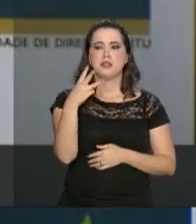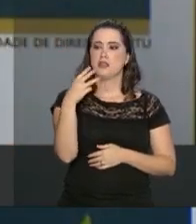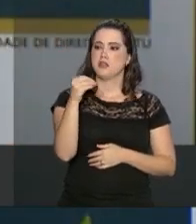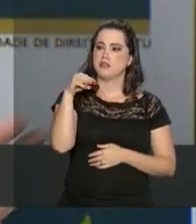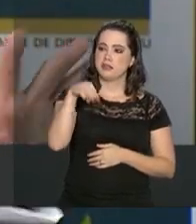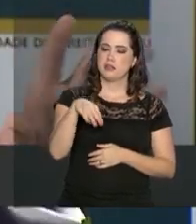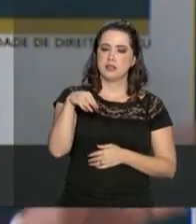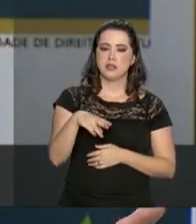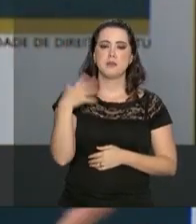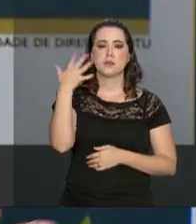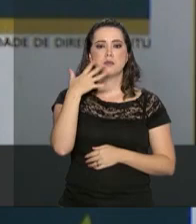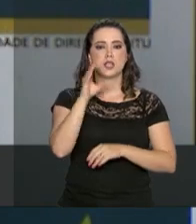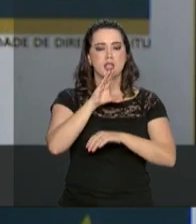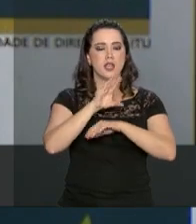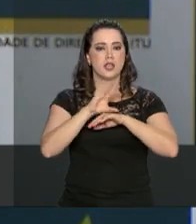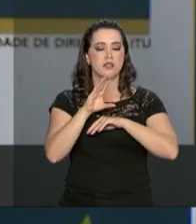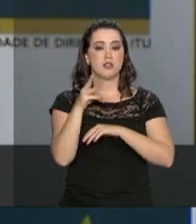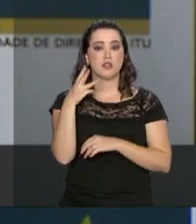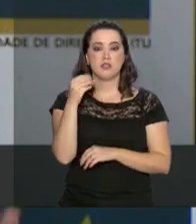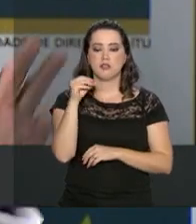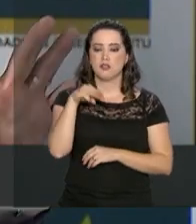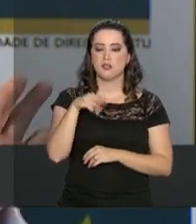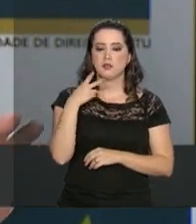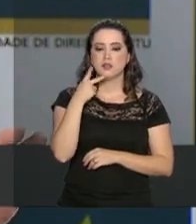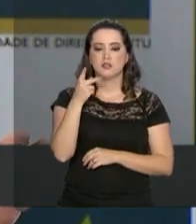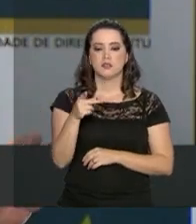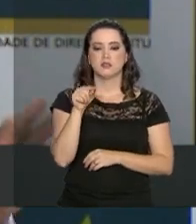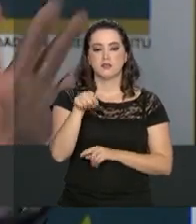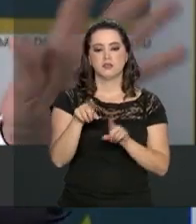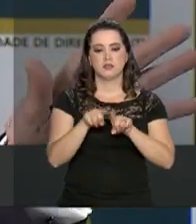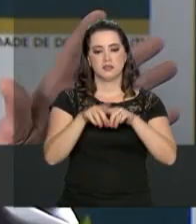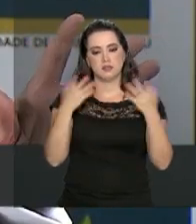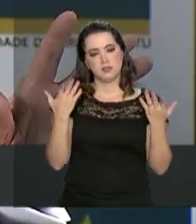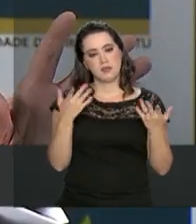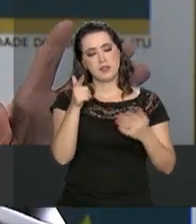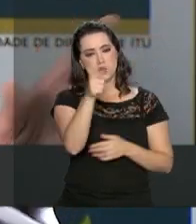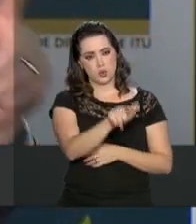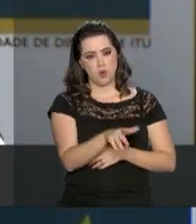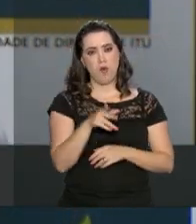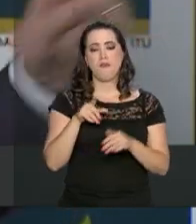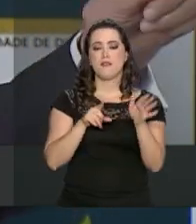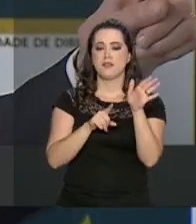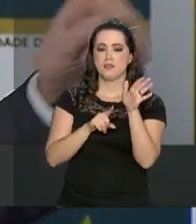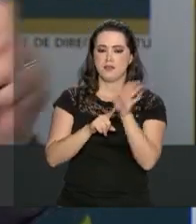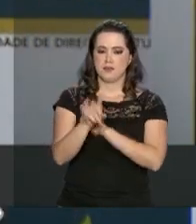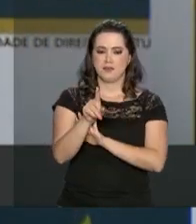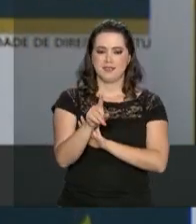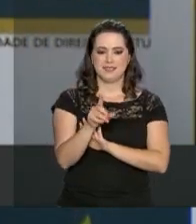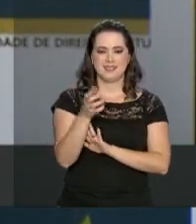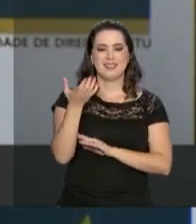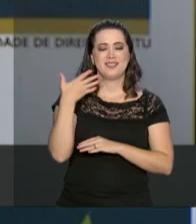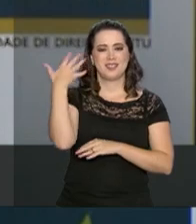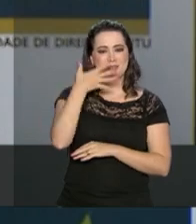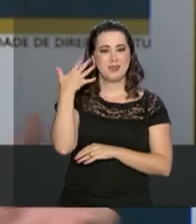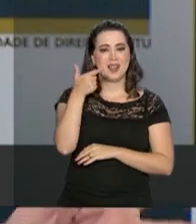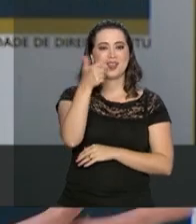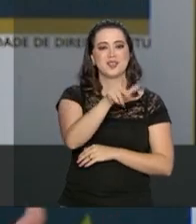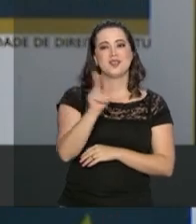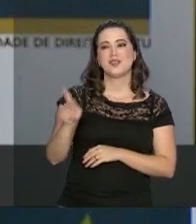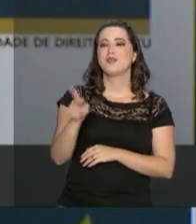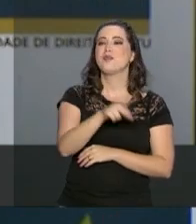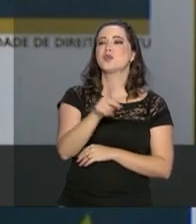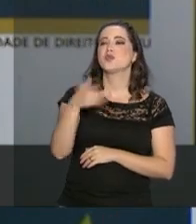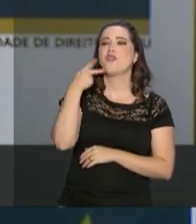era a Constituinte e tal. Quando eu terminei, ele disse aqui, pessoal, eu vou chatear mais um pouco vocês, mas vou explicar o que o professor quis dizer.